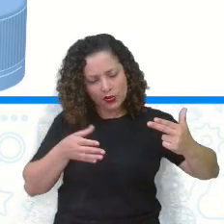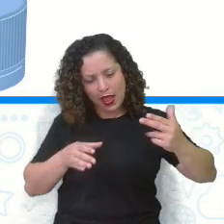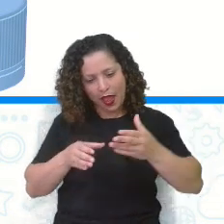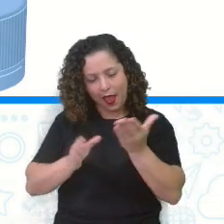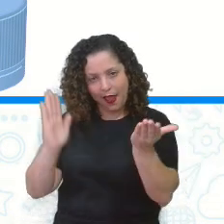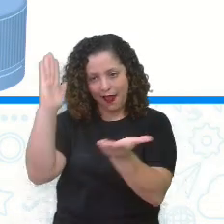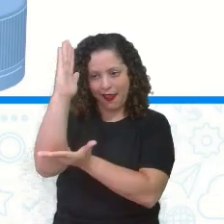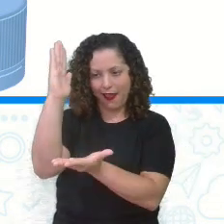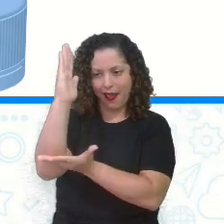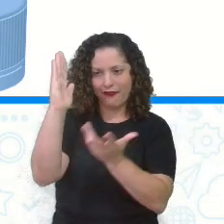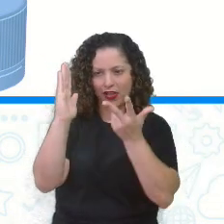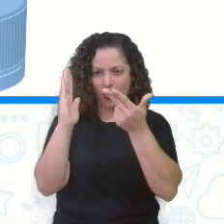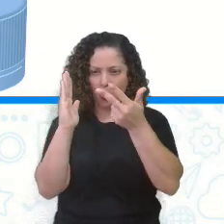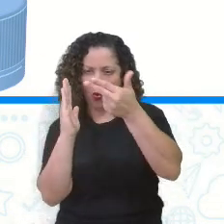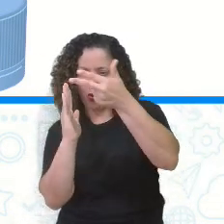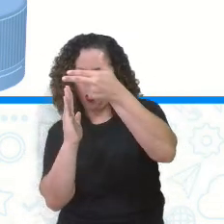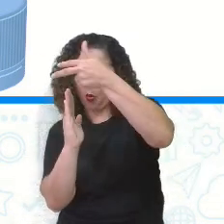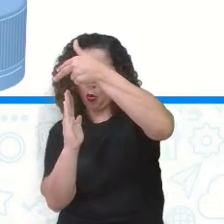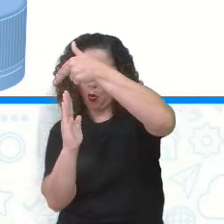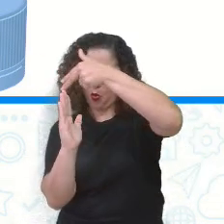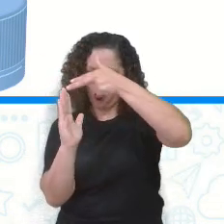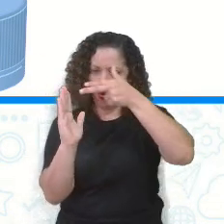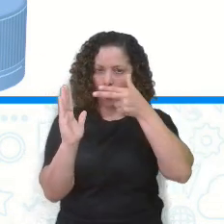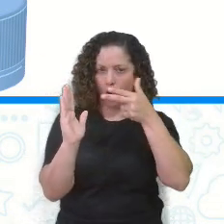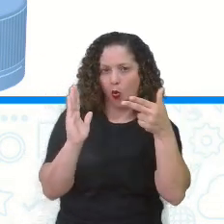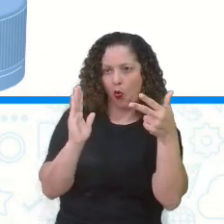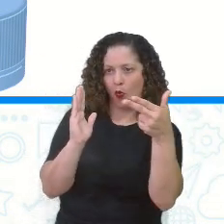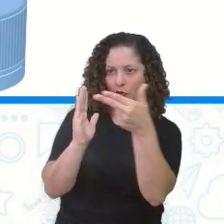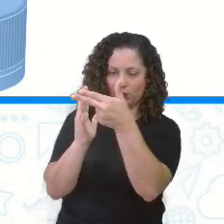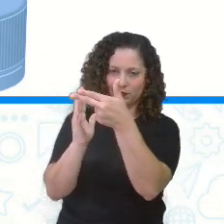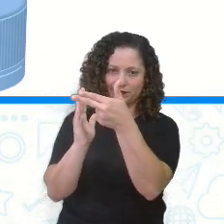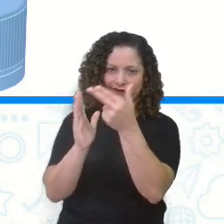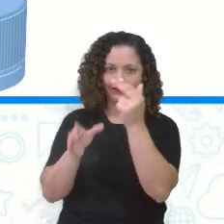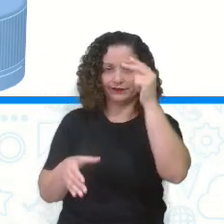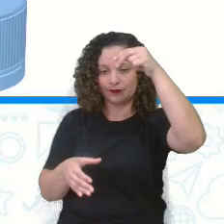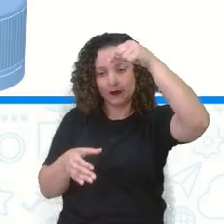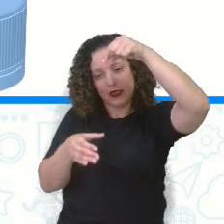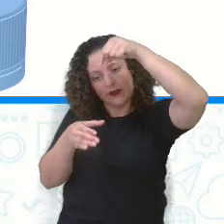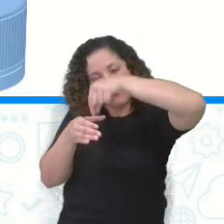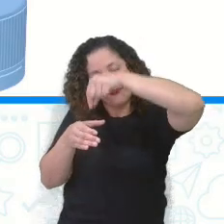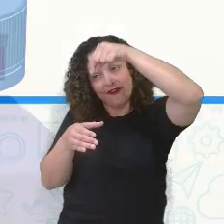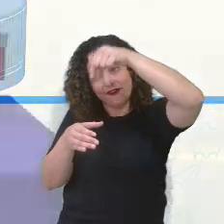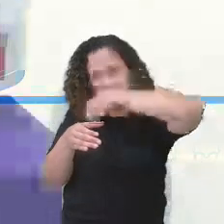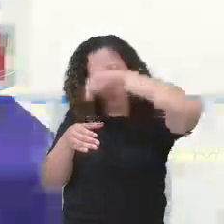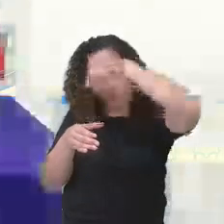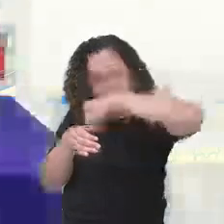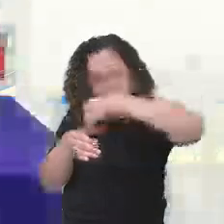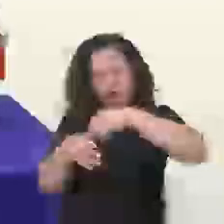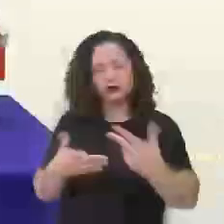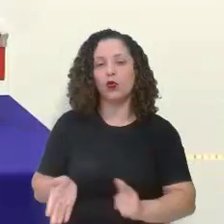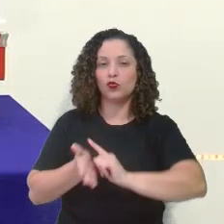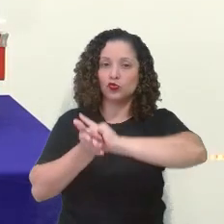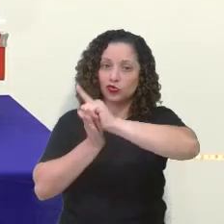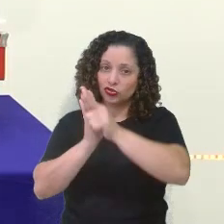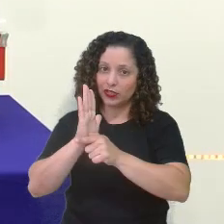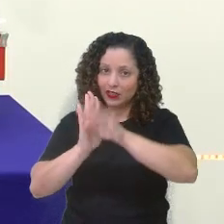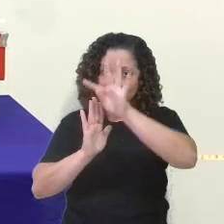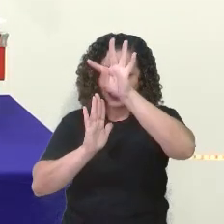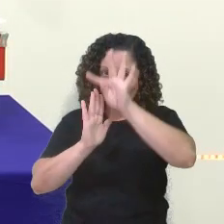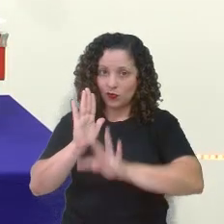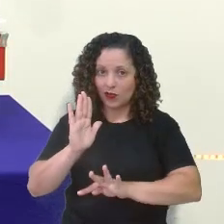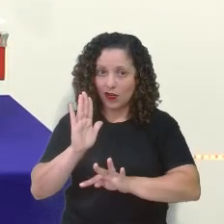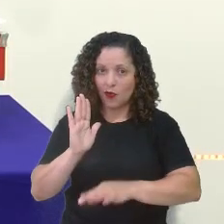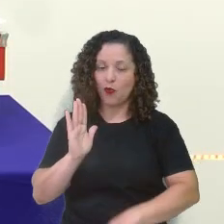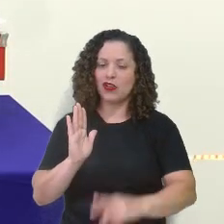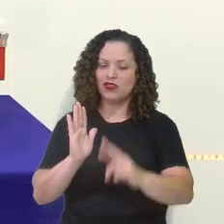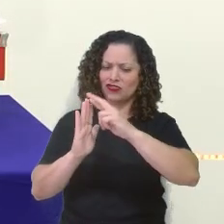tampinha. Olha aí a setinha mostrando onde eu tenho que furar. Então, no gênero textual, instrução de montagem, vai ter